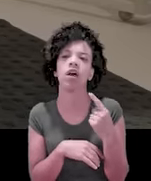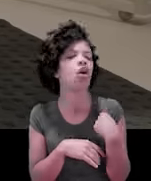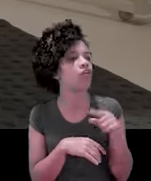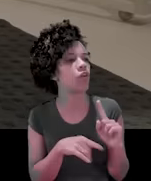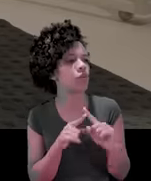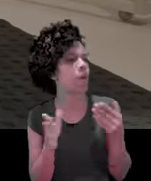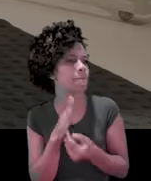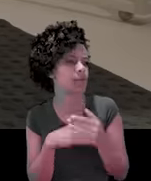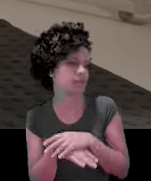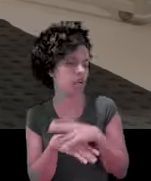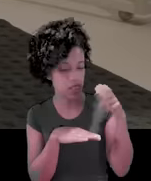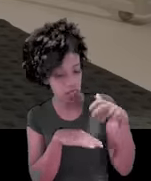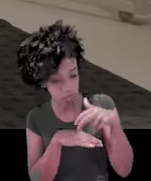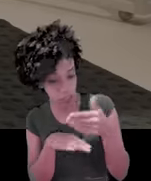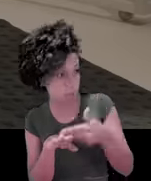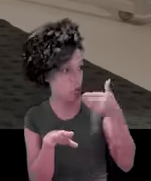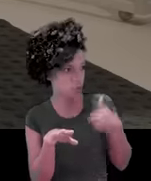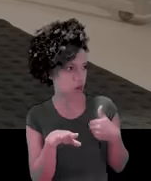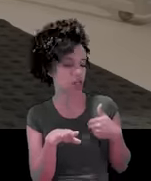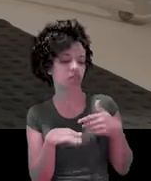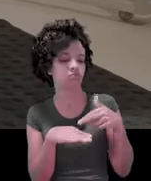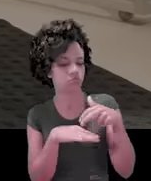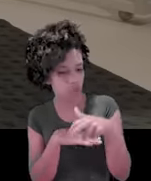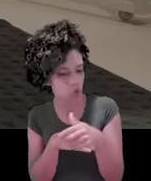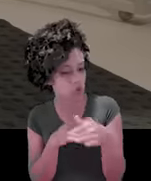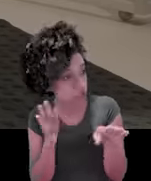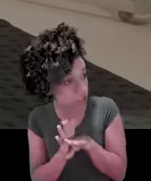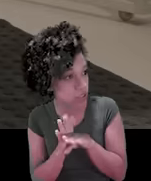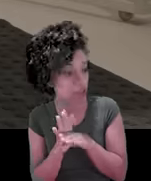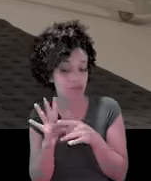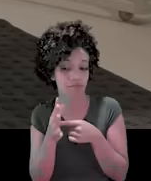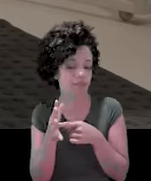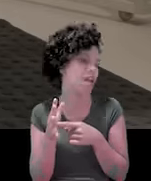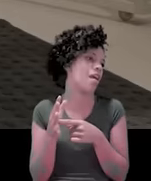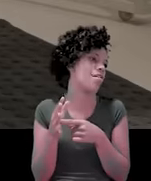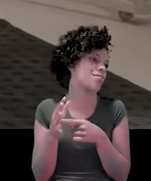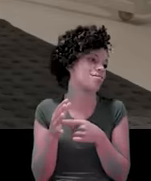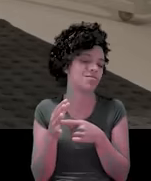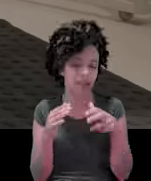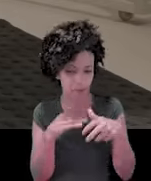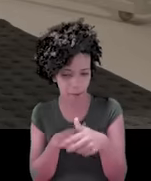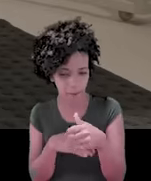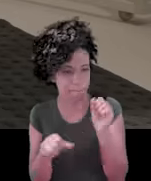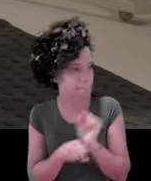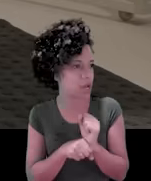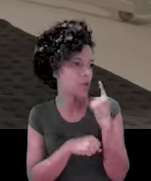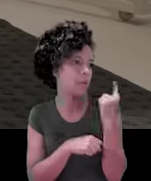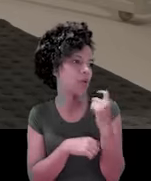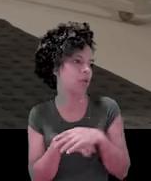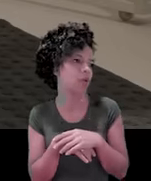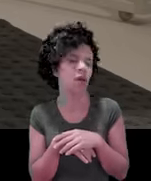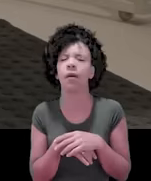fazer vou mas eu pergunto dia desse para o outro lado eu cheguei no Pé da Serra os 40.000 descendo para o